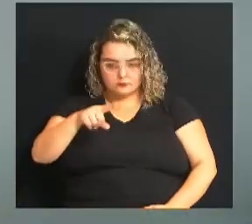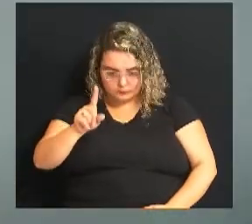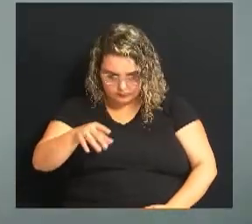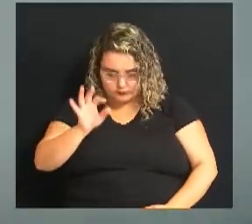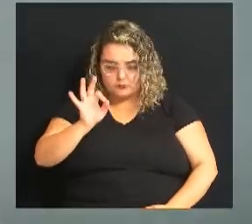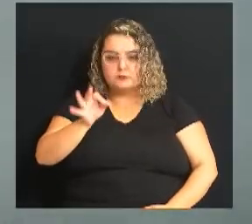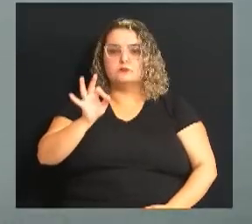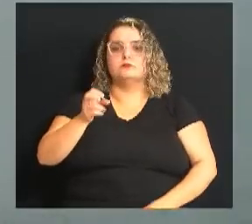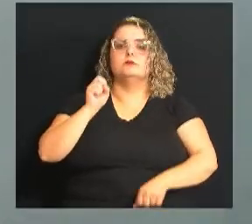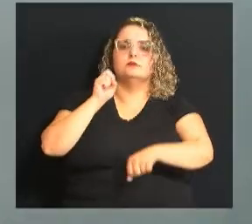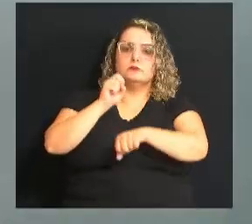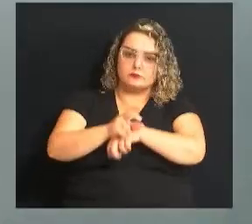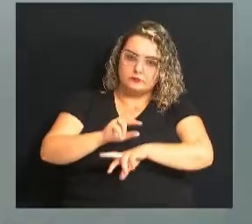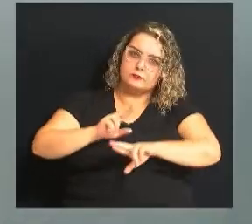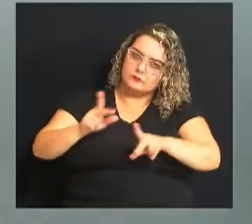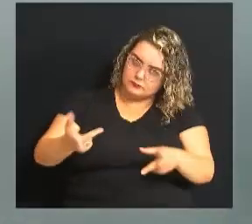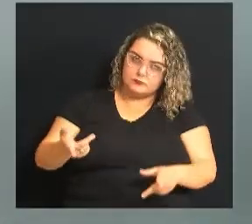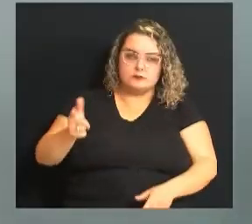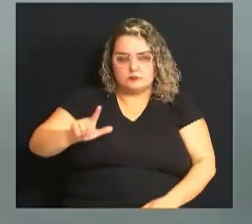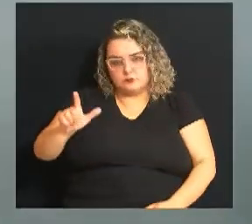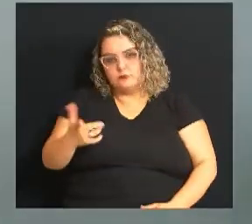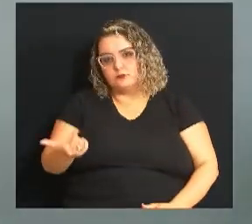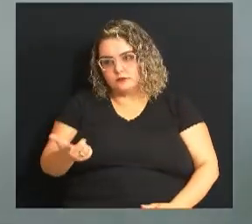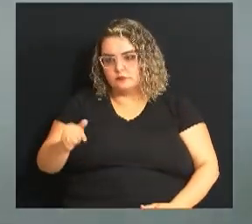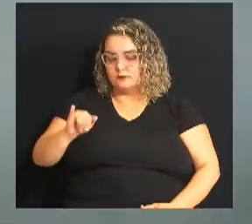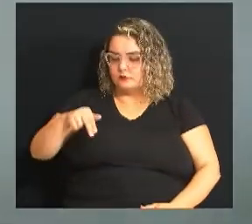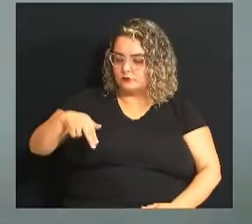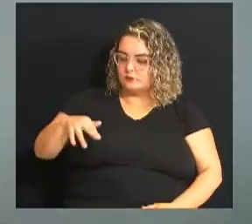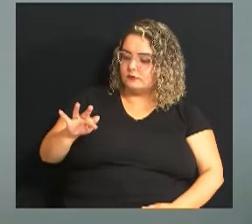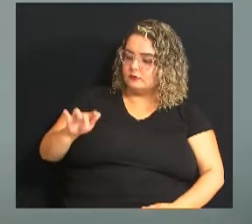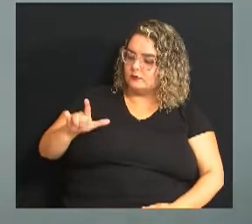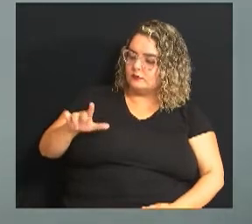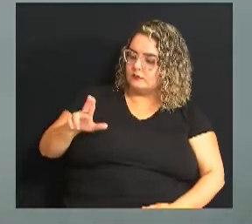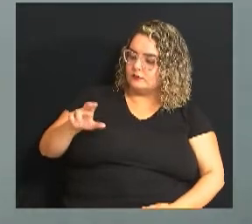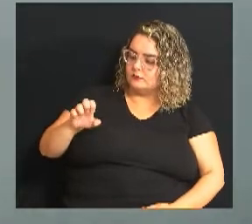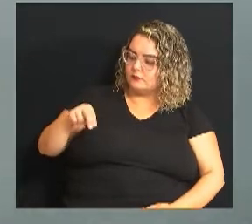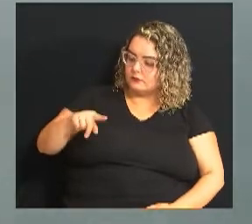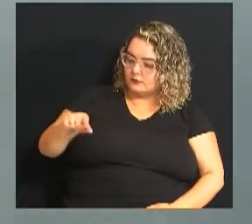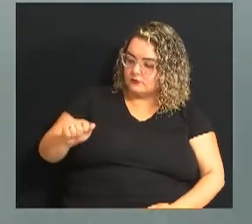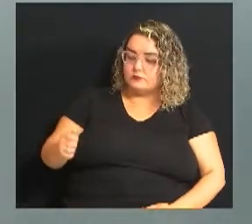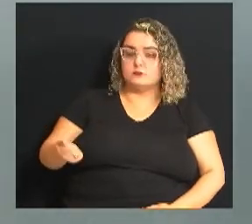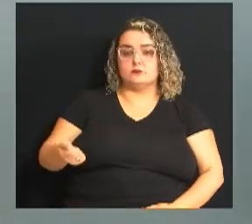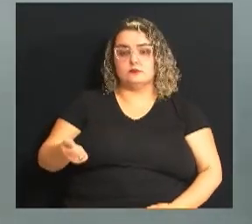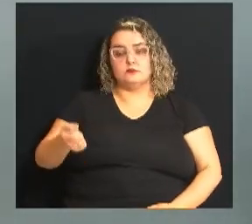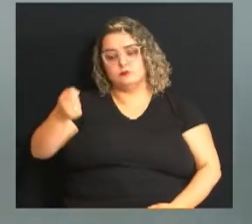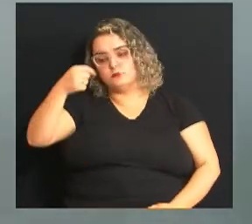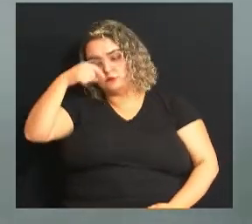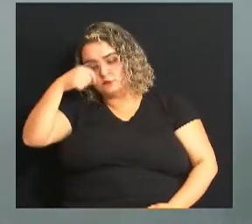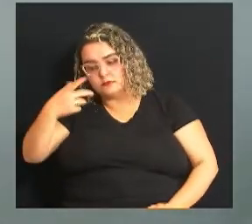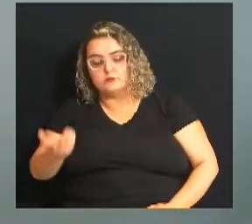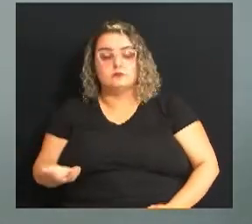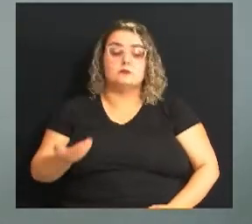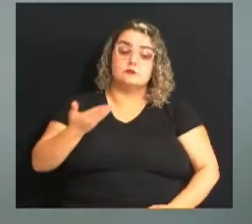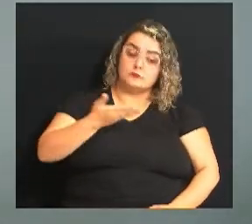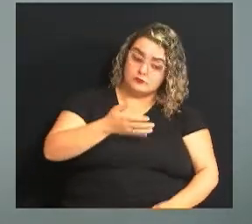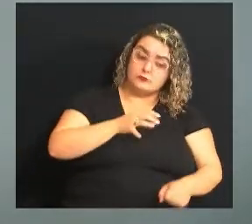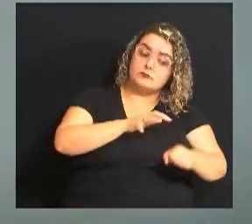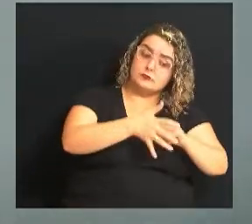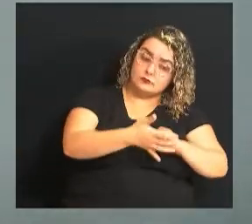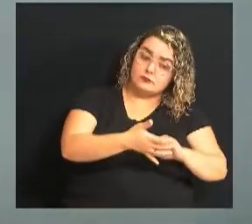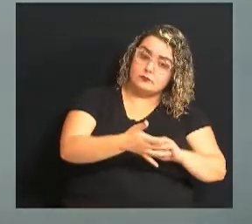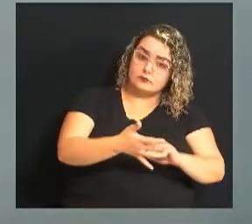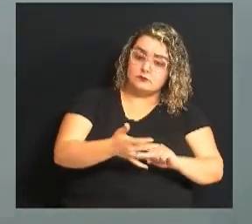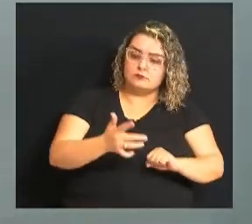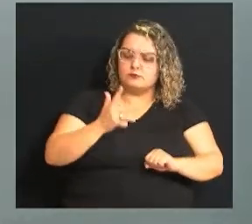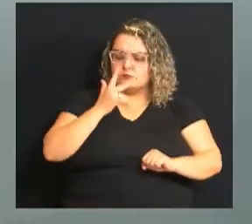vírus diferentes, lógico, influenza e coronavírus, mas o comportamento é muito parecido. De vez em quando pode aparecer